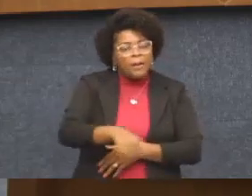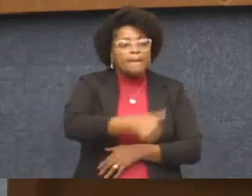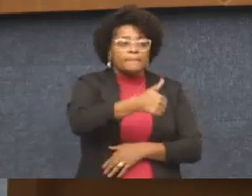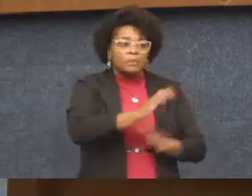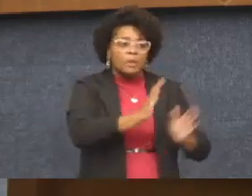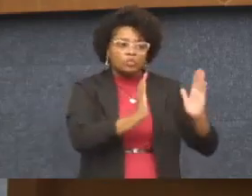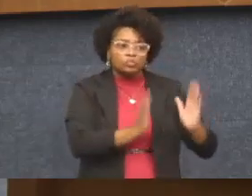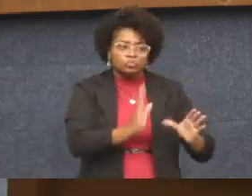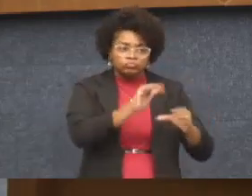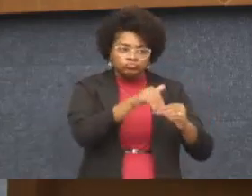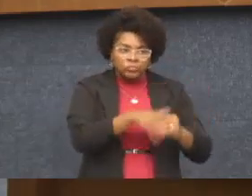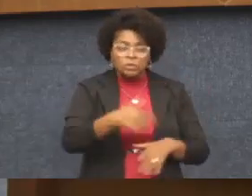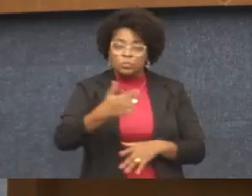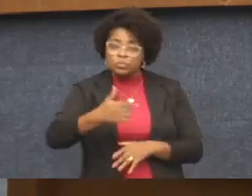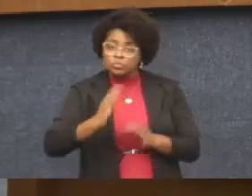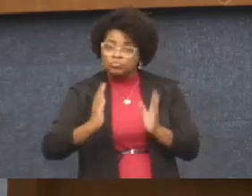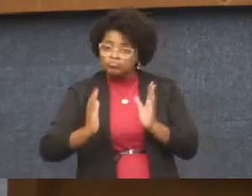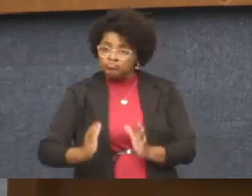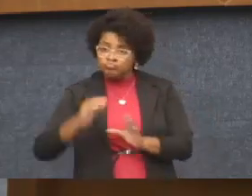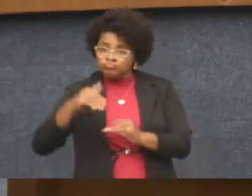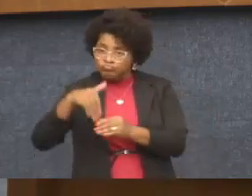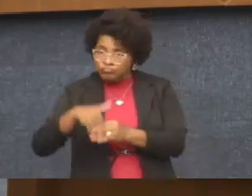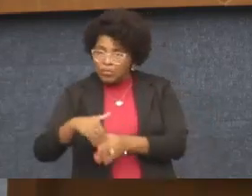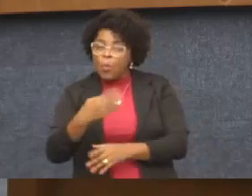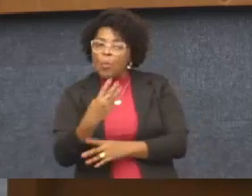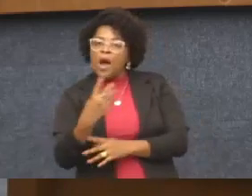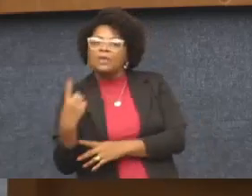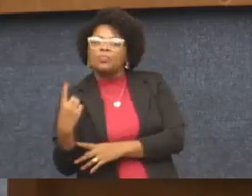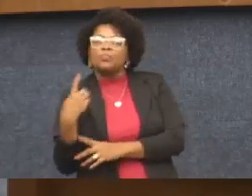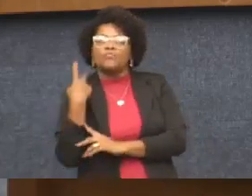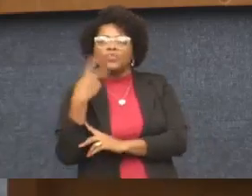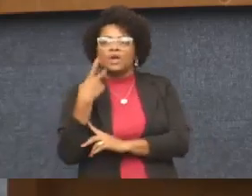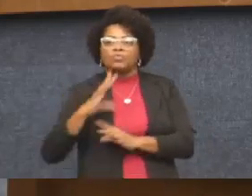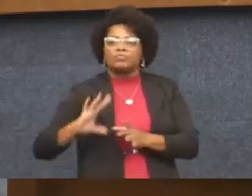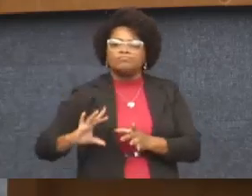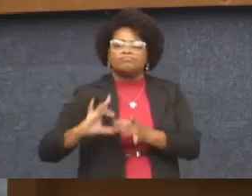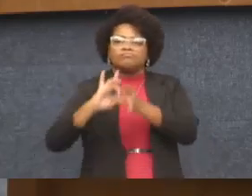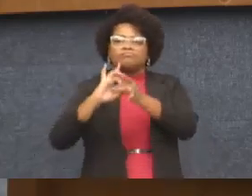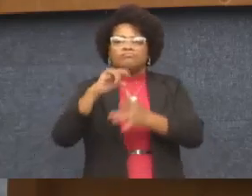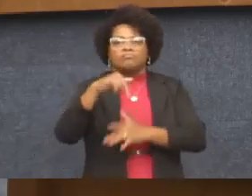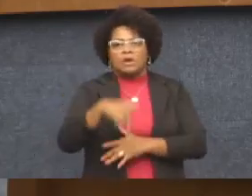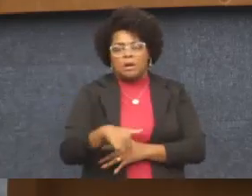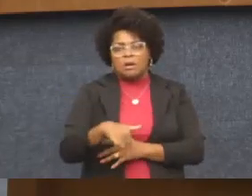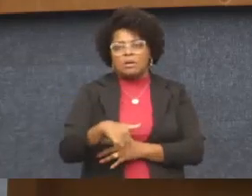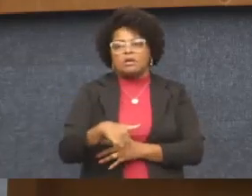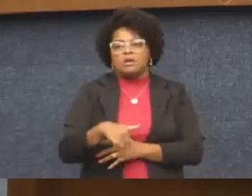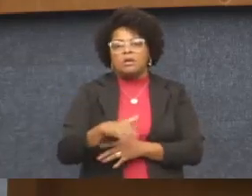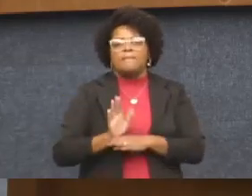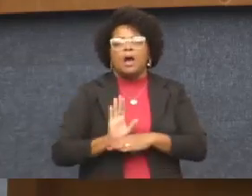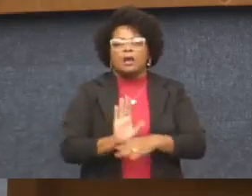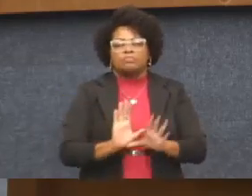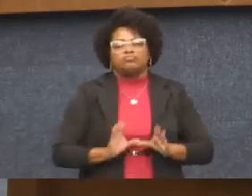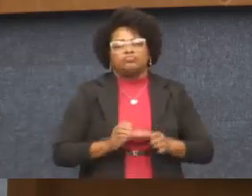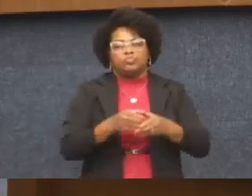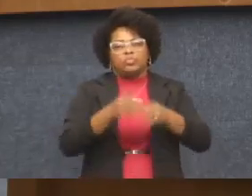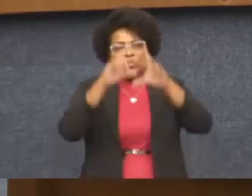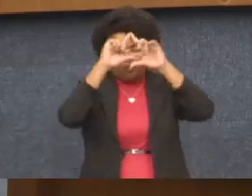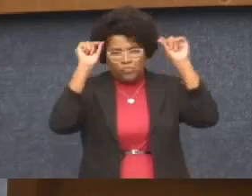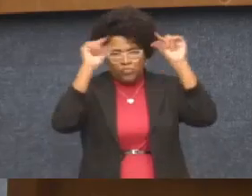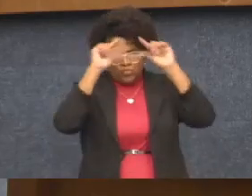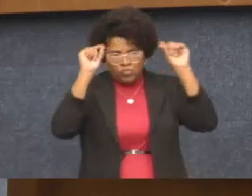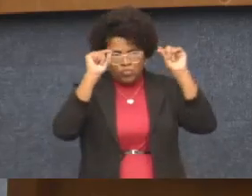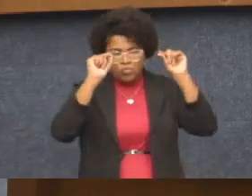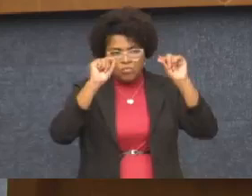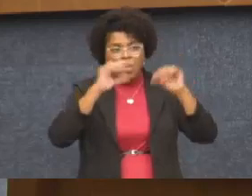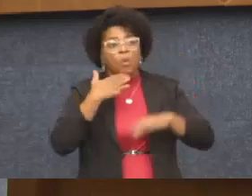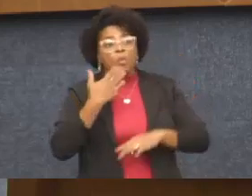segundo turno, 41 vereadores, Bruno Pedralva, se uniram a favor da classe da enfermagem. Quando o senhor prefeito